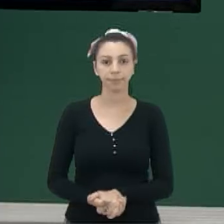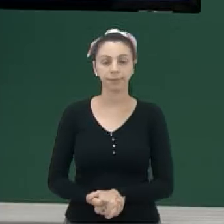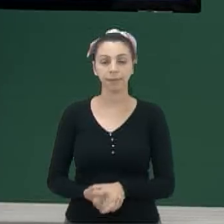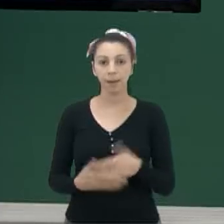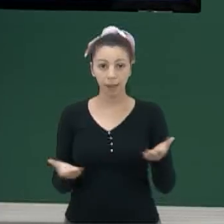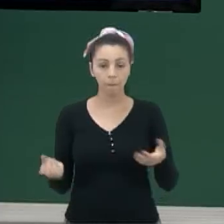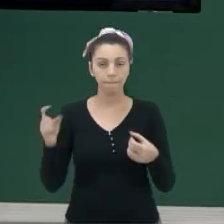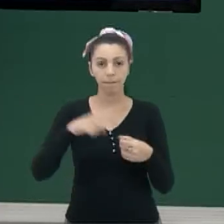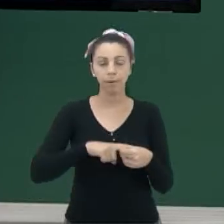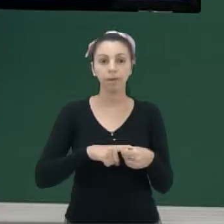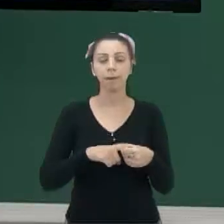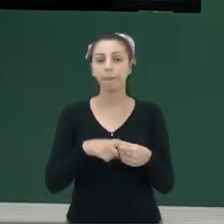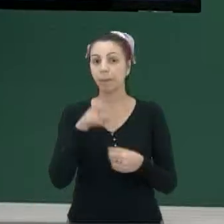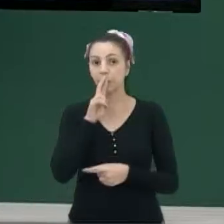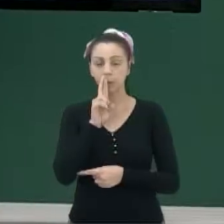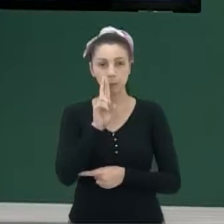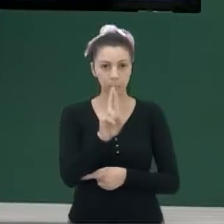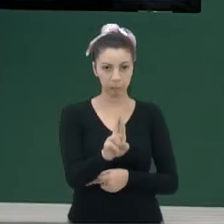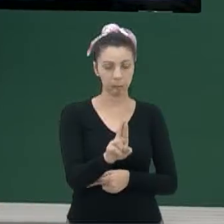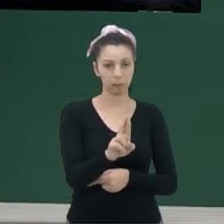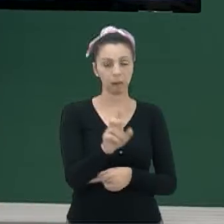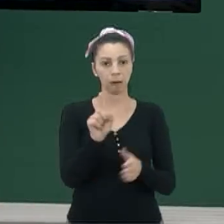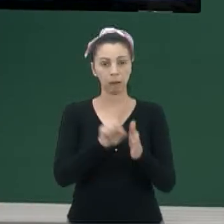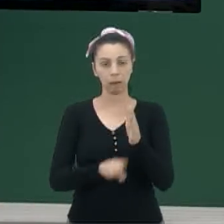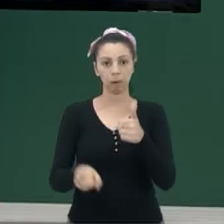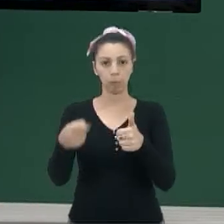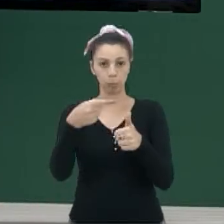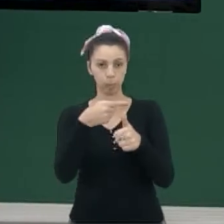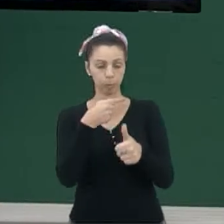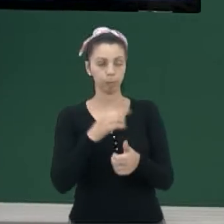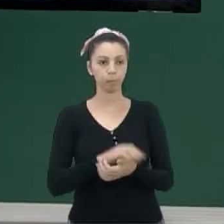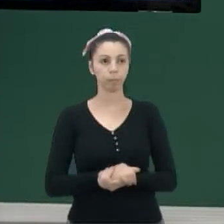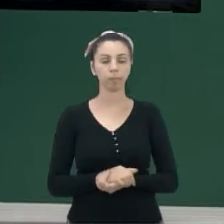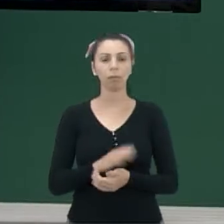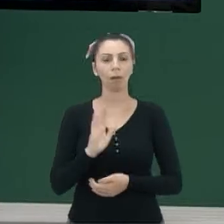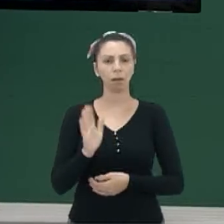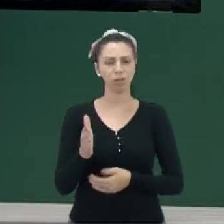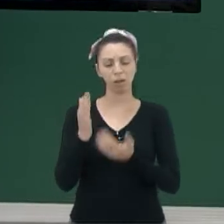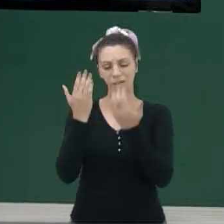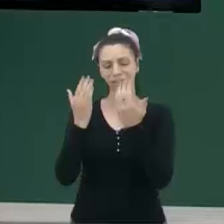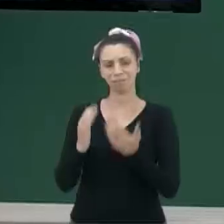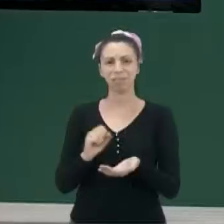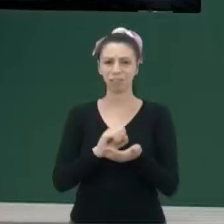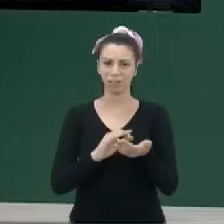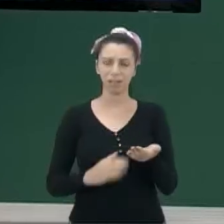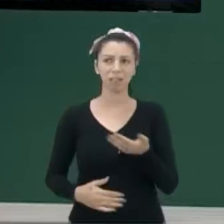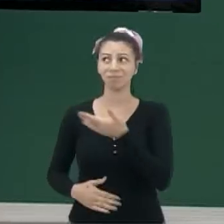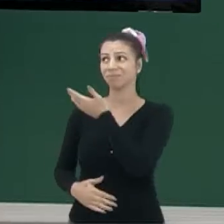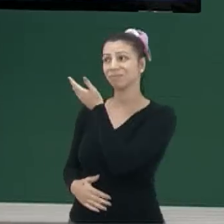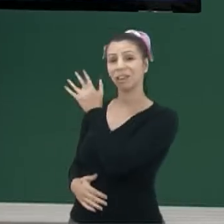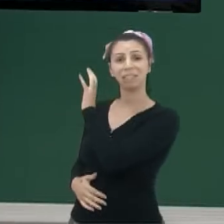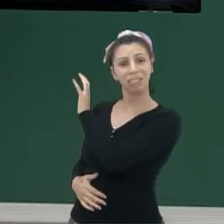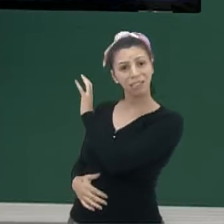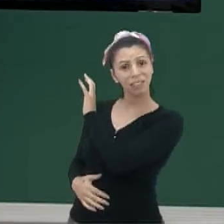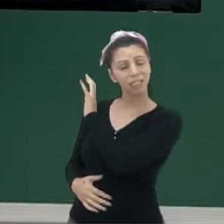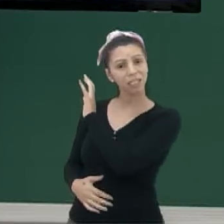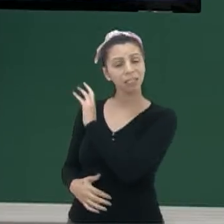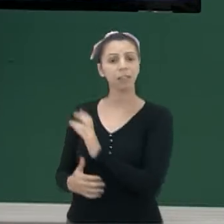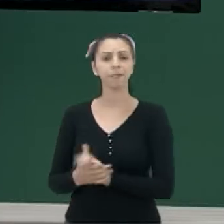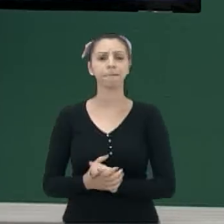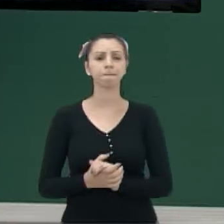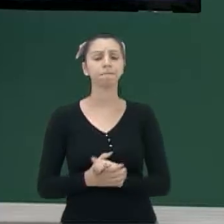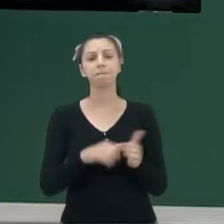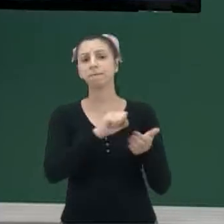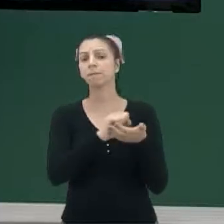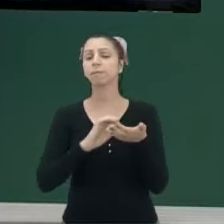Então voltamos para solucionar a questão número 1. Então, como a gente já viu, a gente já fez atividades desse tipo na outra aula de história, então é a